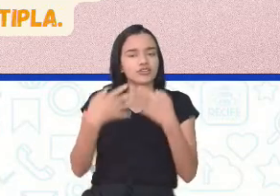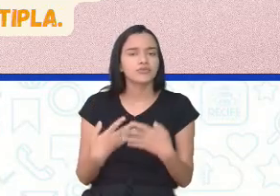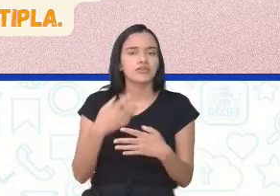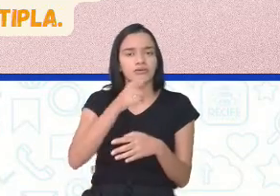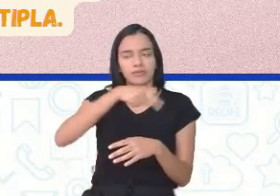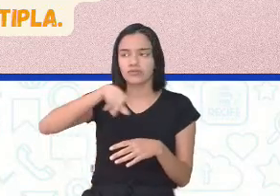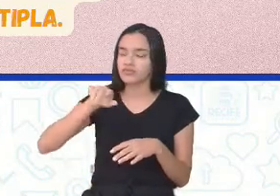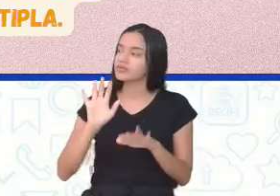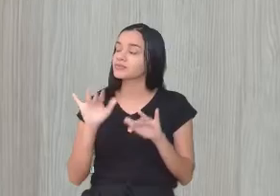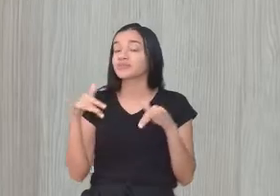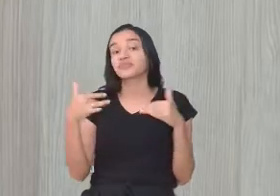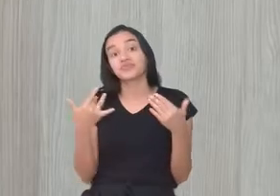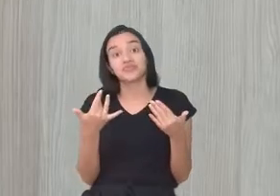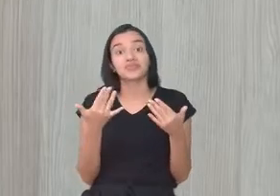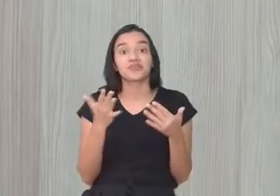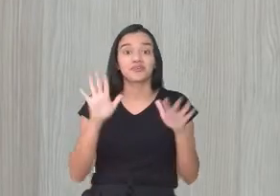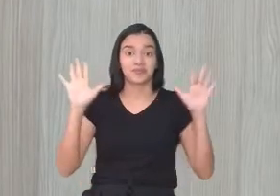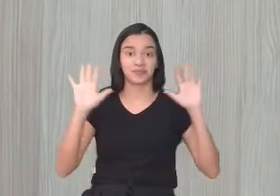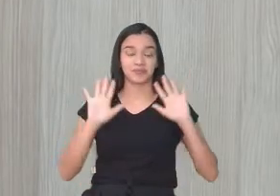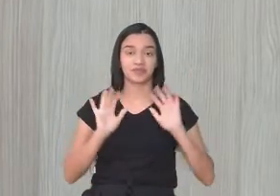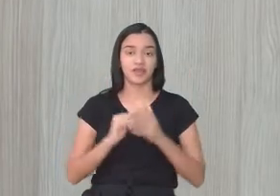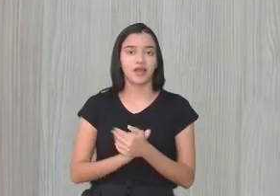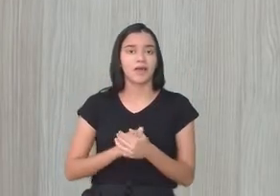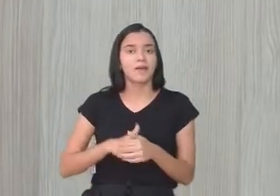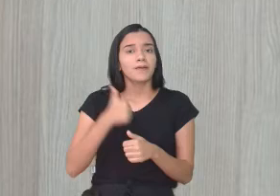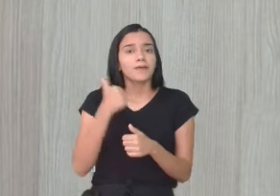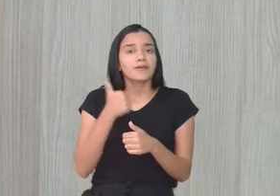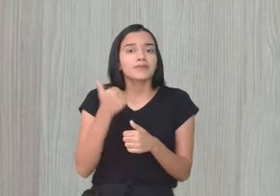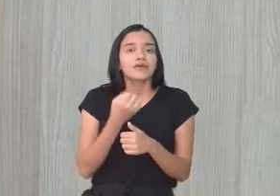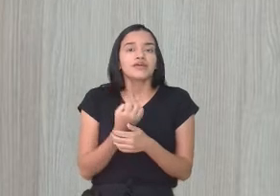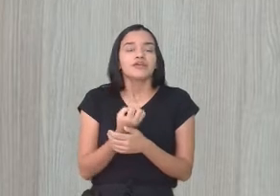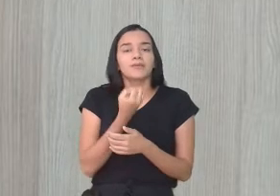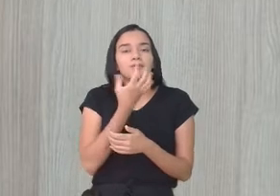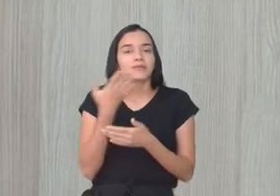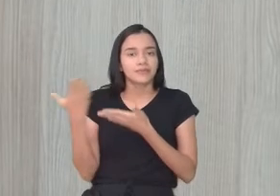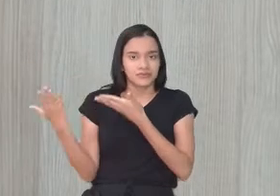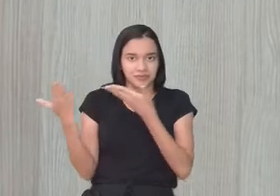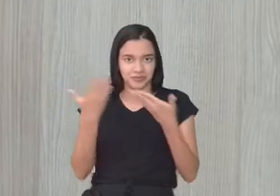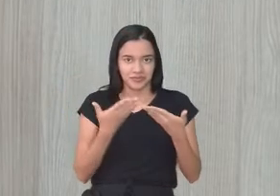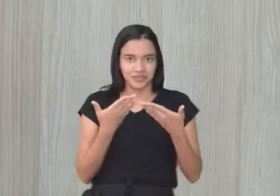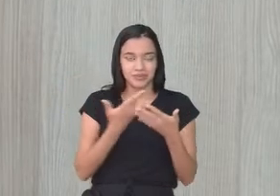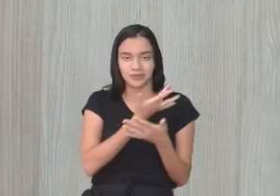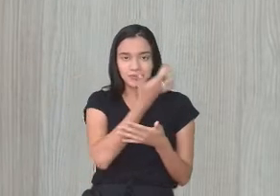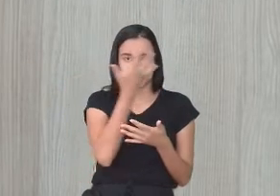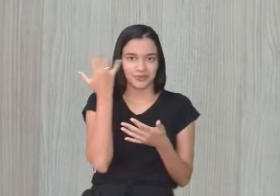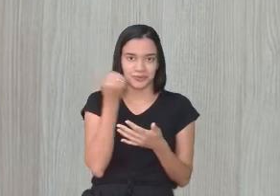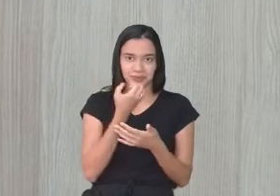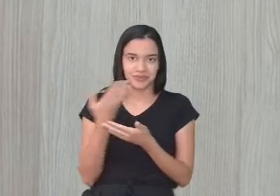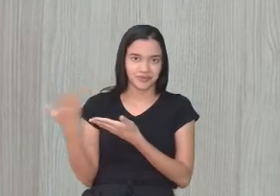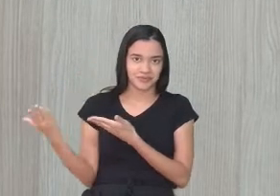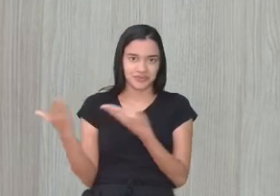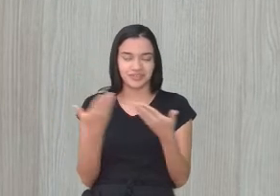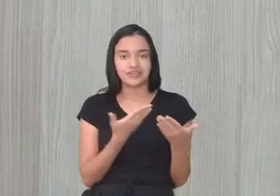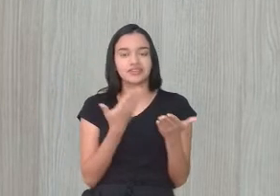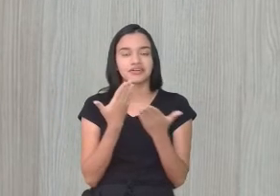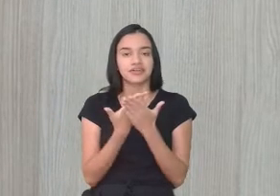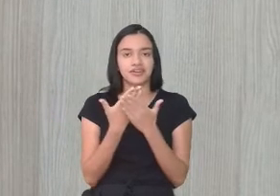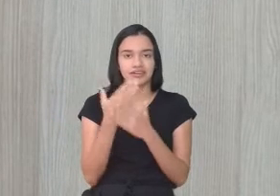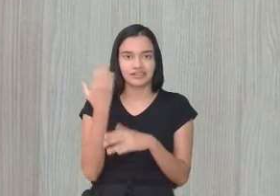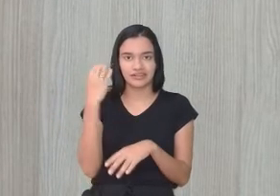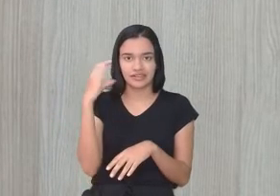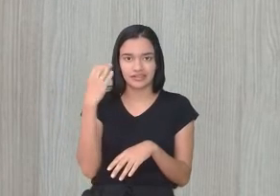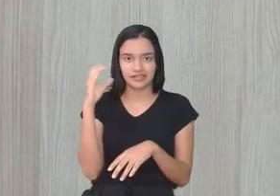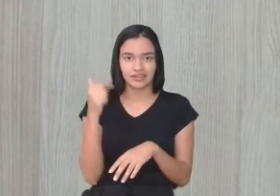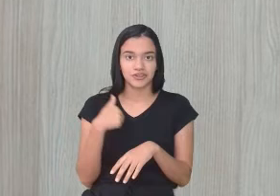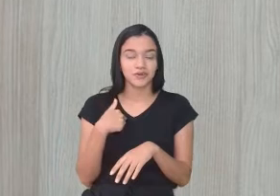sobre. Pois é, professora Cláudia. Primeiro, vamos dar aí as boas-vindas, né, pessoal? Sejam bem-vindos a mais uma aula de ciência. Eu